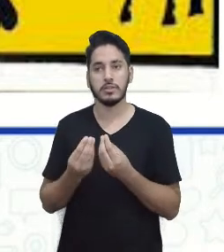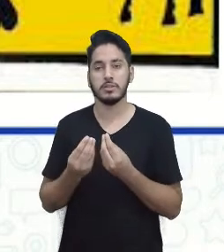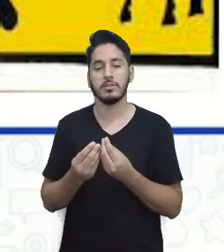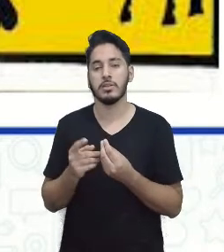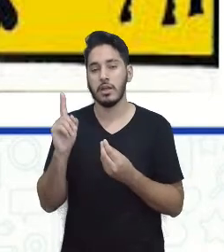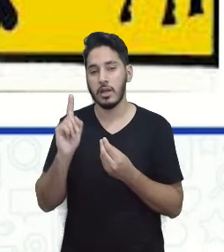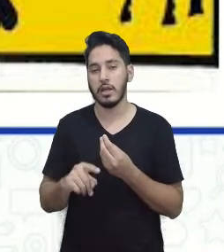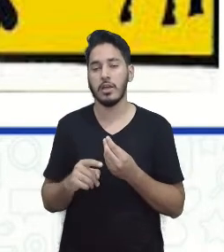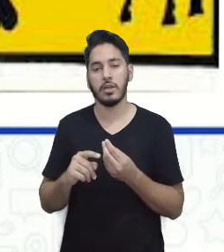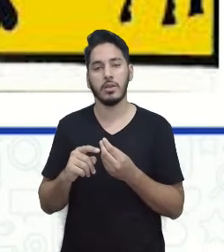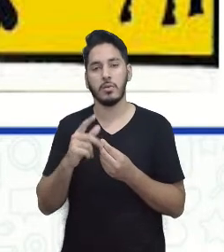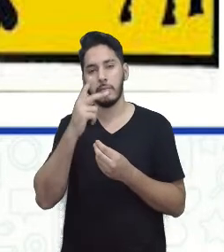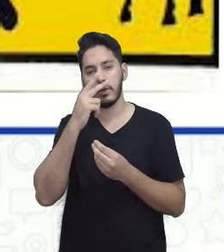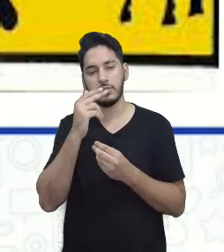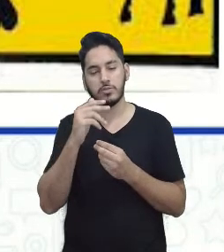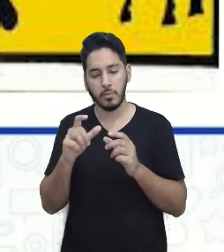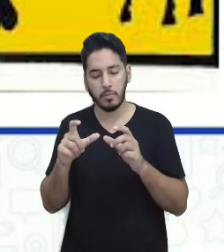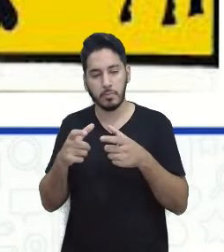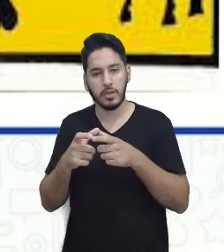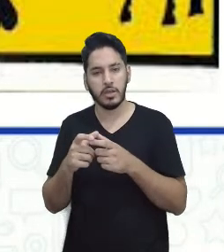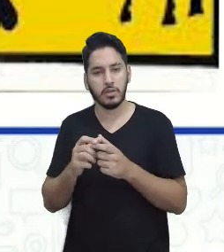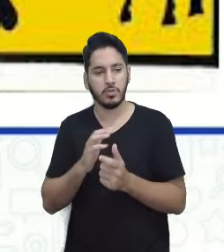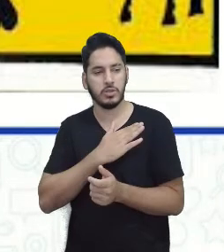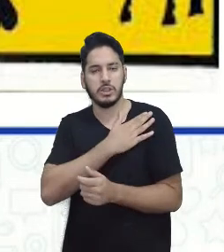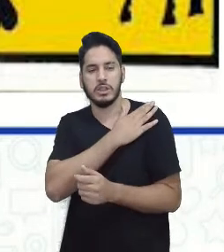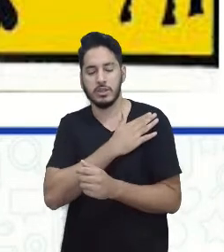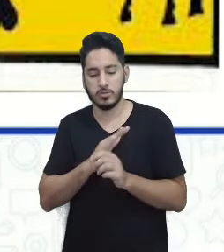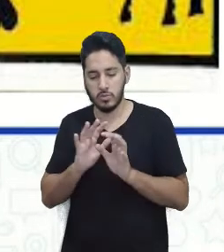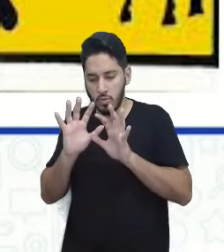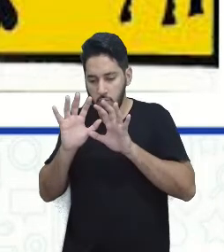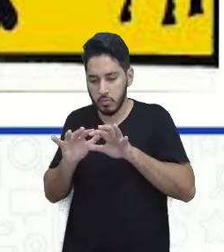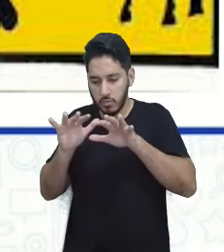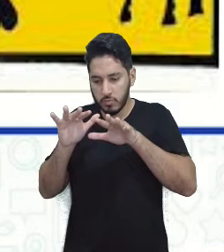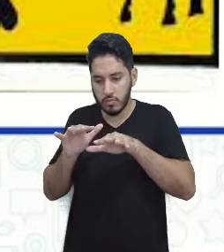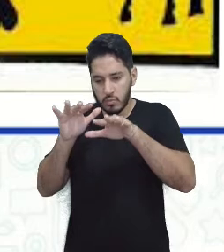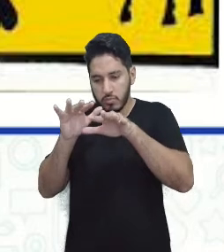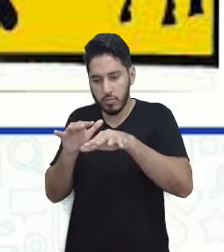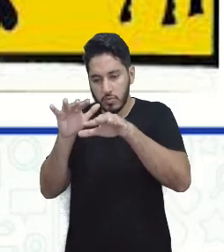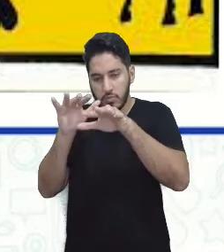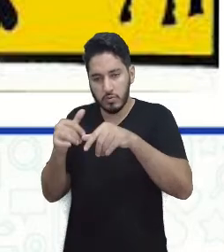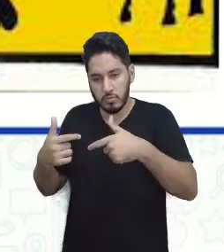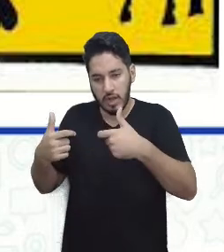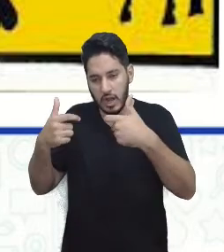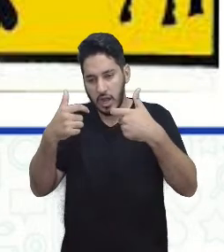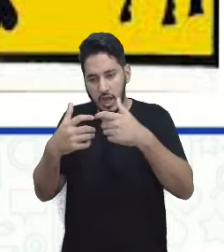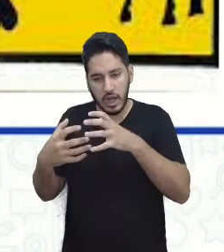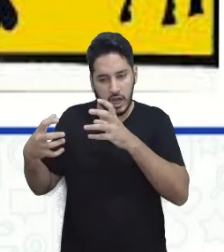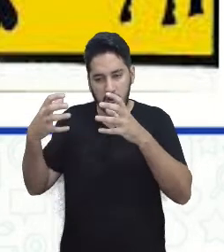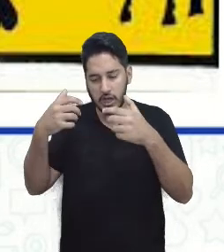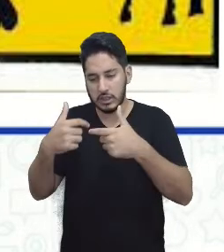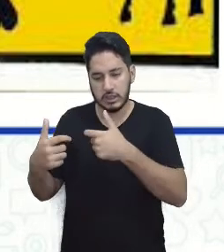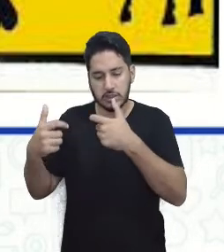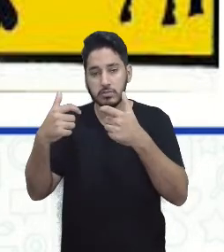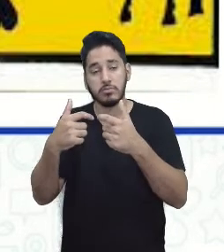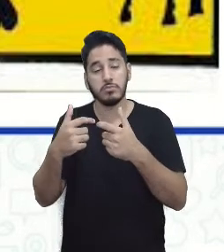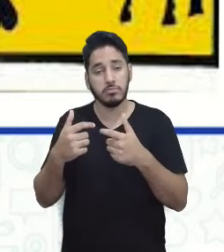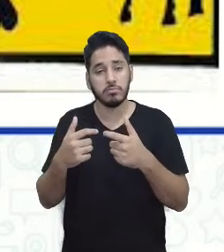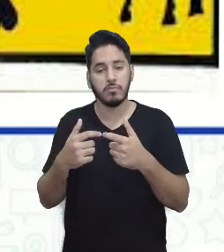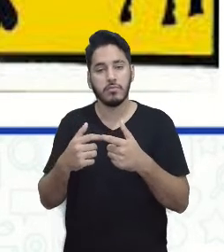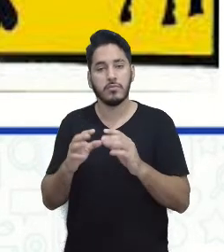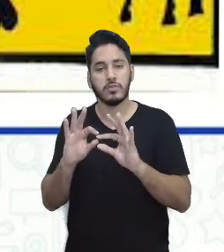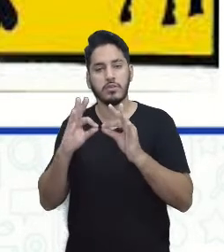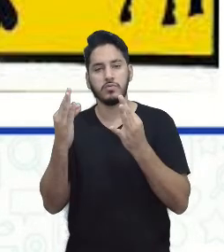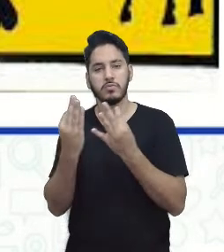era como que um pequeno exército, né, que ia lutar para libertar a Terra Santa. E eles iam, né, as famílias que